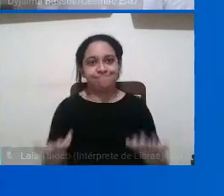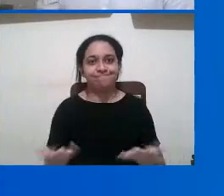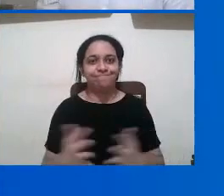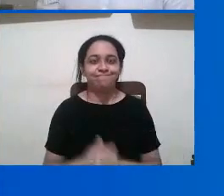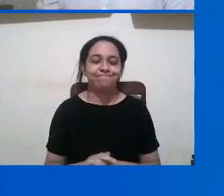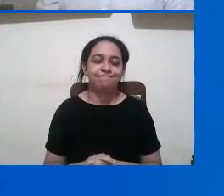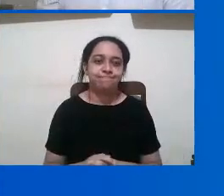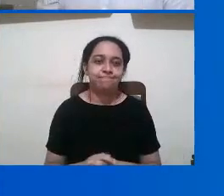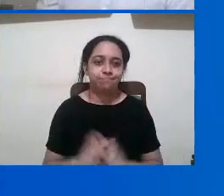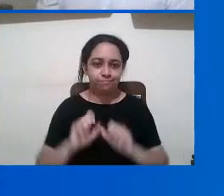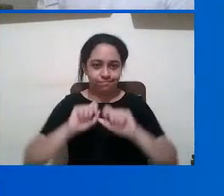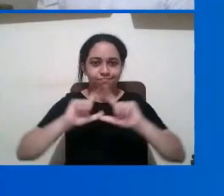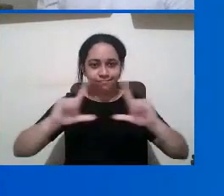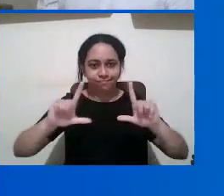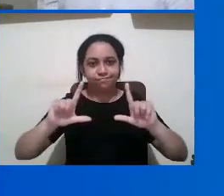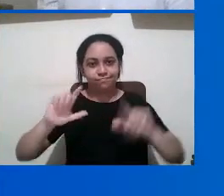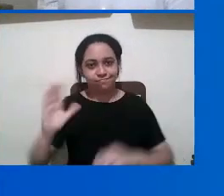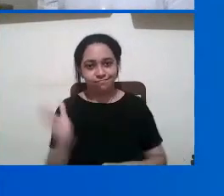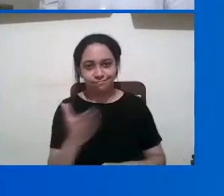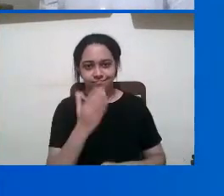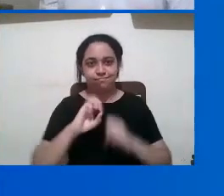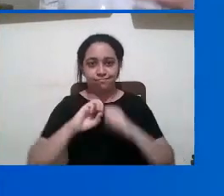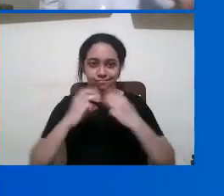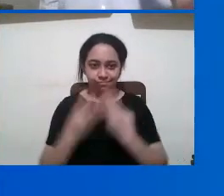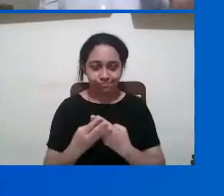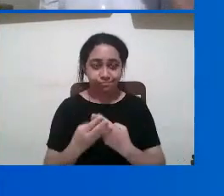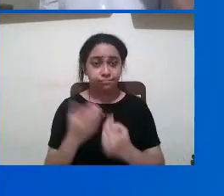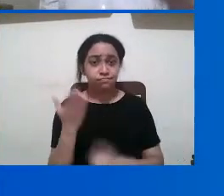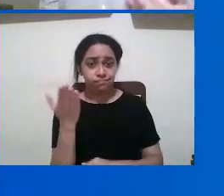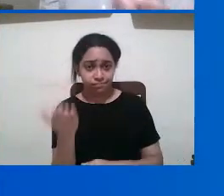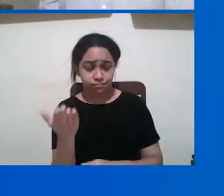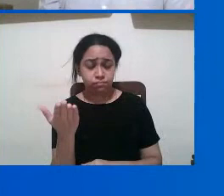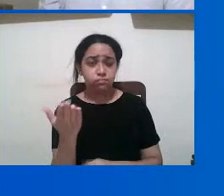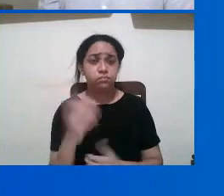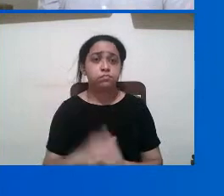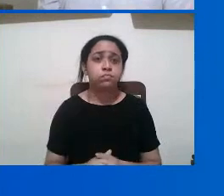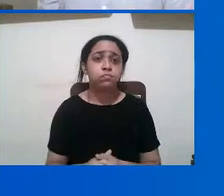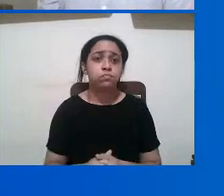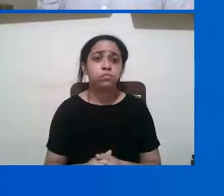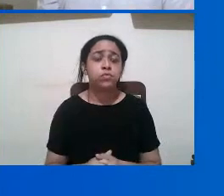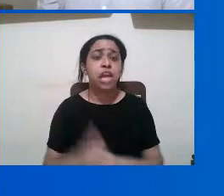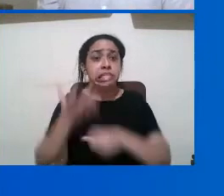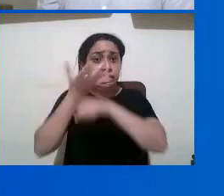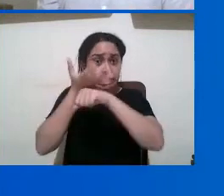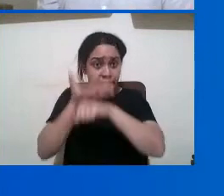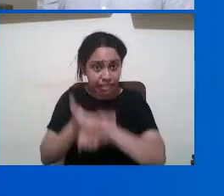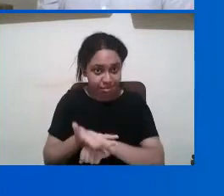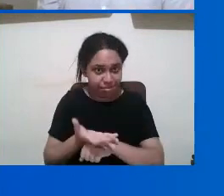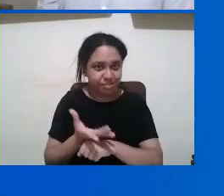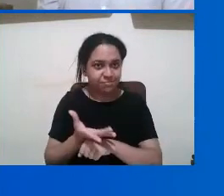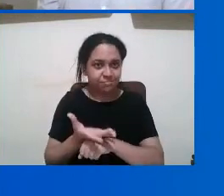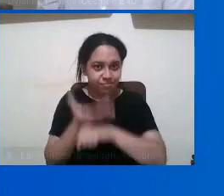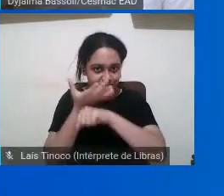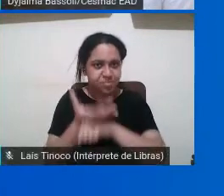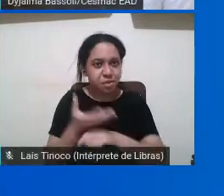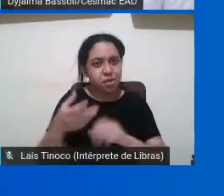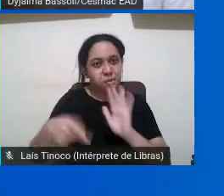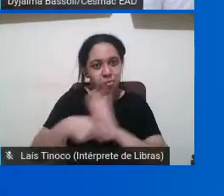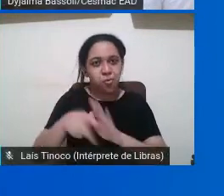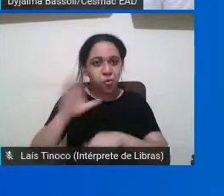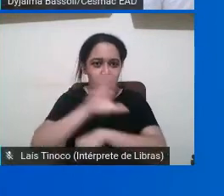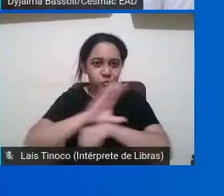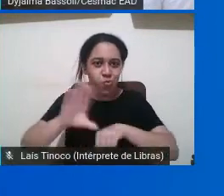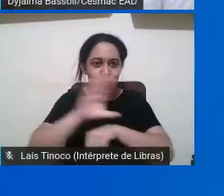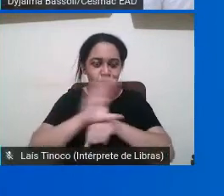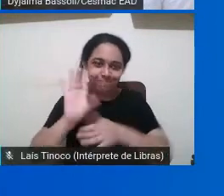próximo por favor e também quando a gente vai para disciplina propriamente do curso Nós também